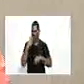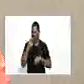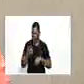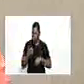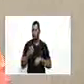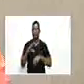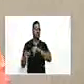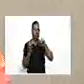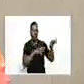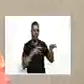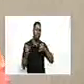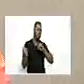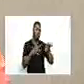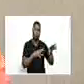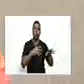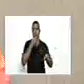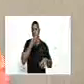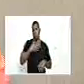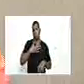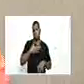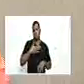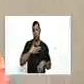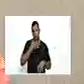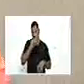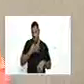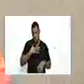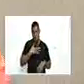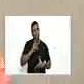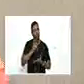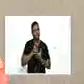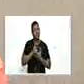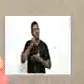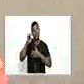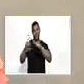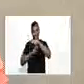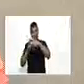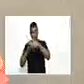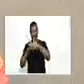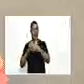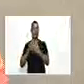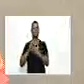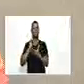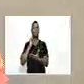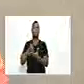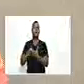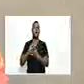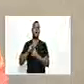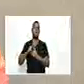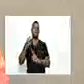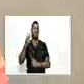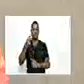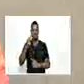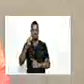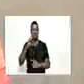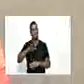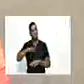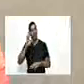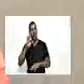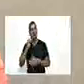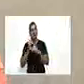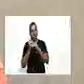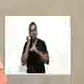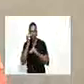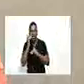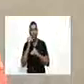eu eu manteria porque se você terceirizar você tem que pagar um pouco a mais porque se a gente faz